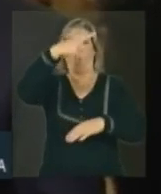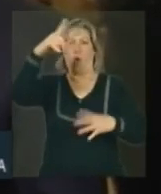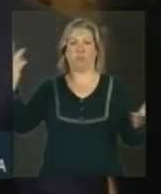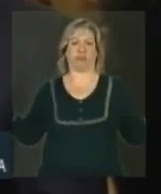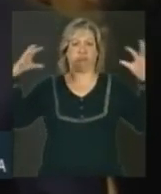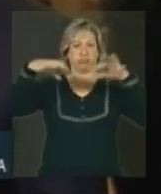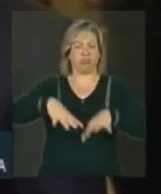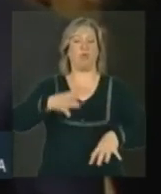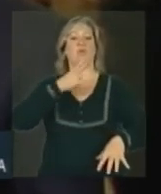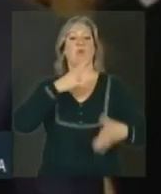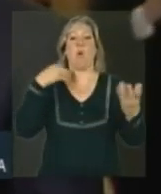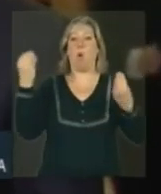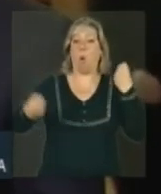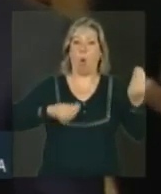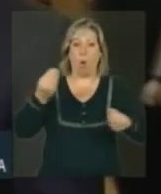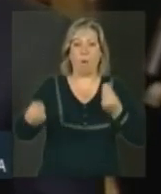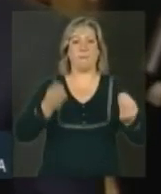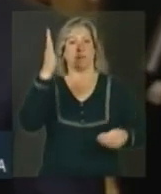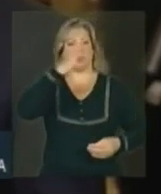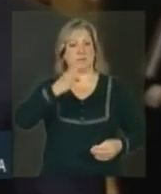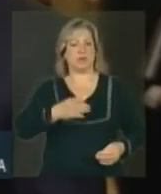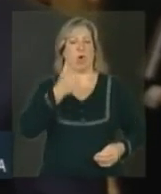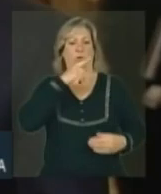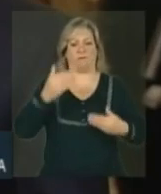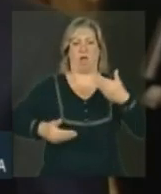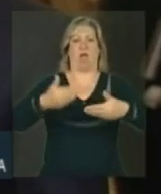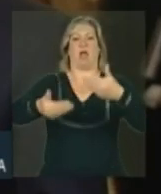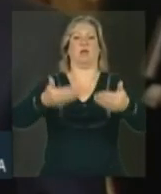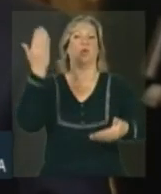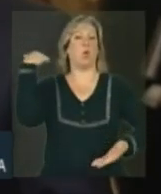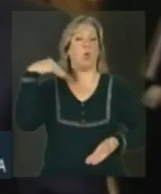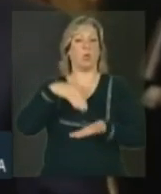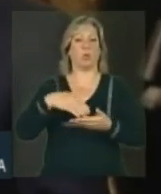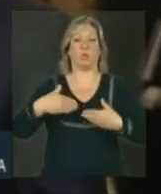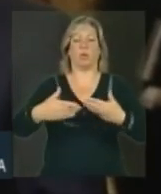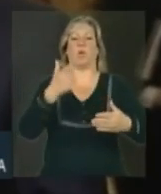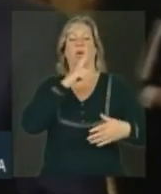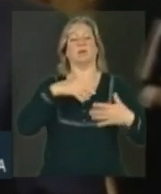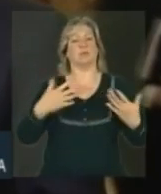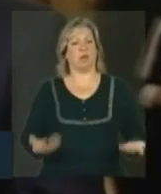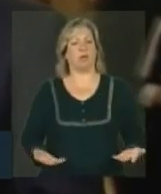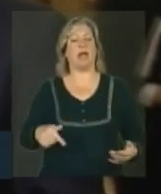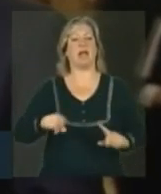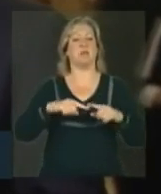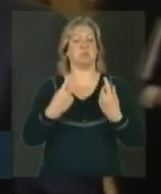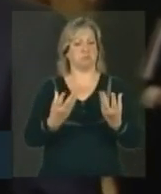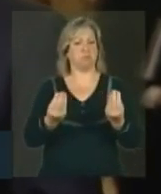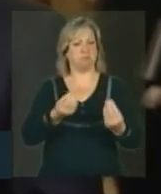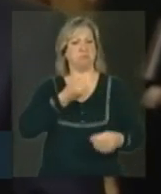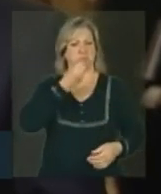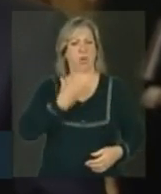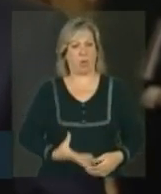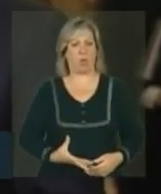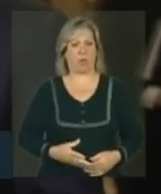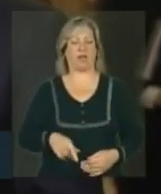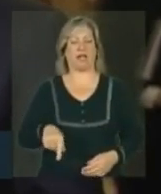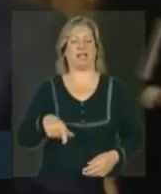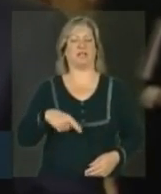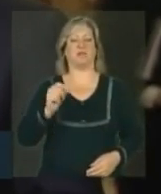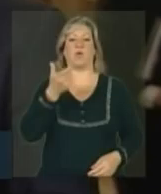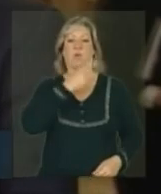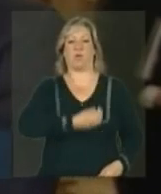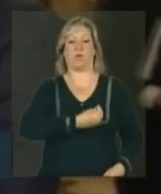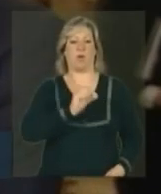país, os avanços conquistados no último período. E, portanto, eu considero que foi uma reunião extremamente positiva, essa que